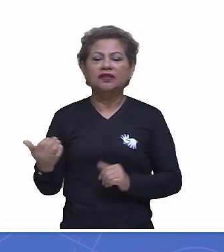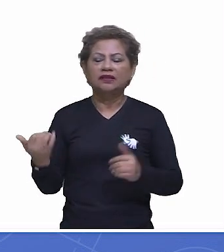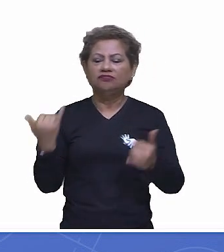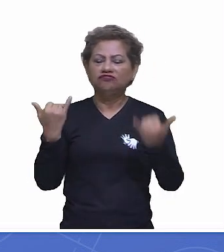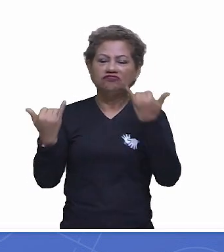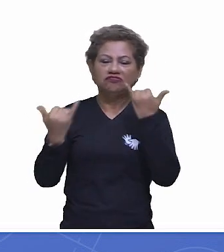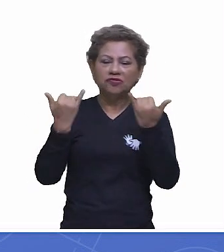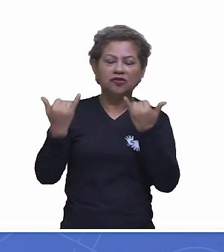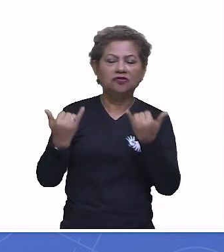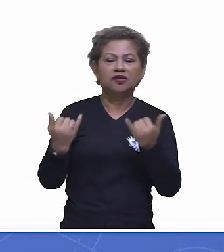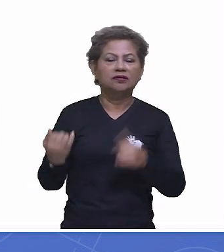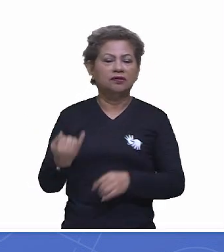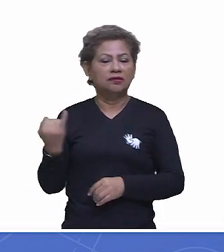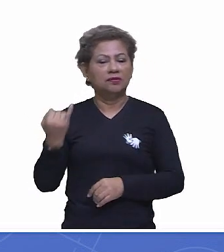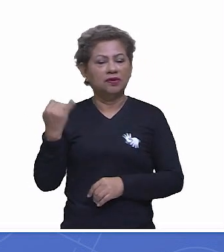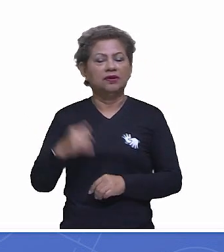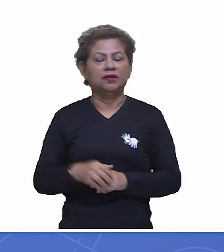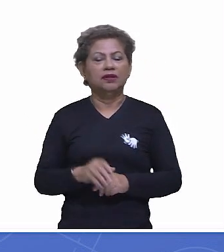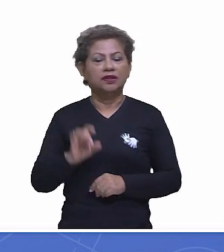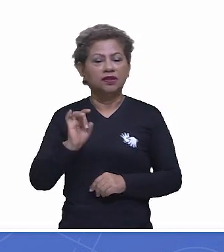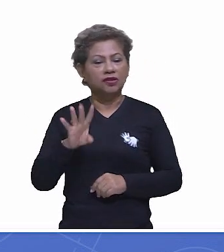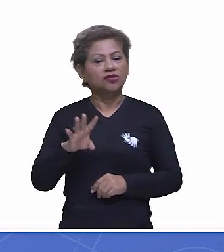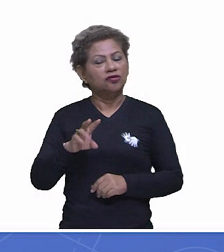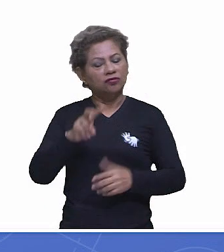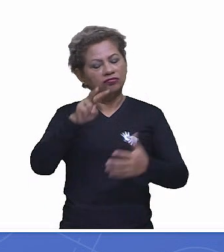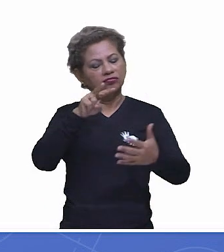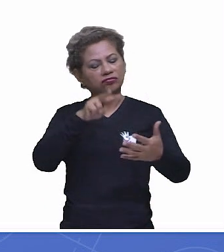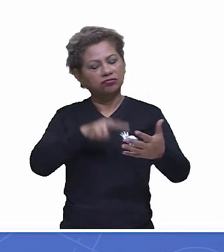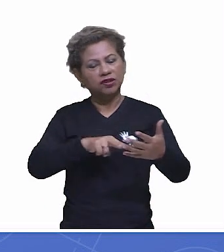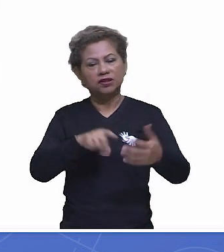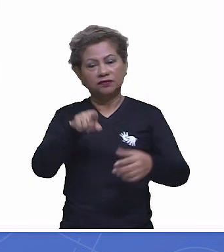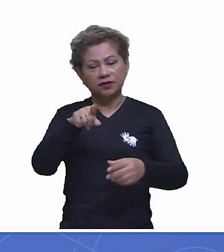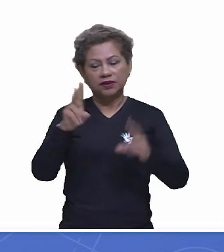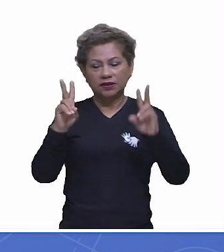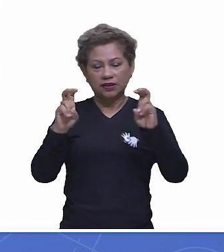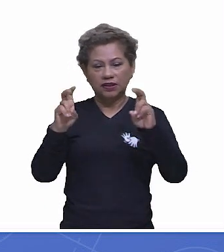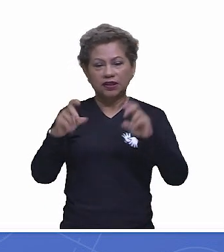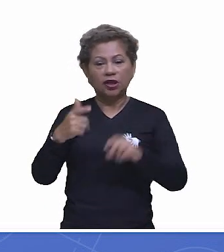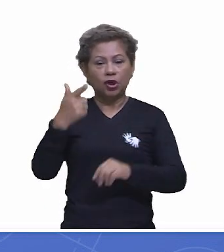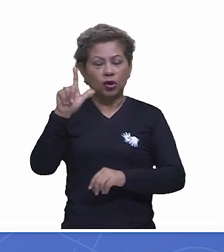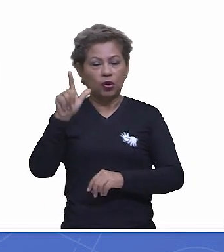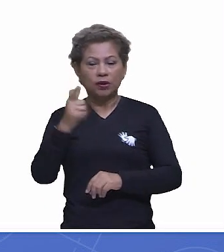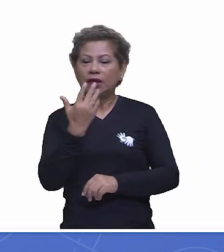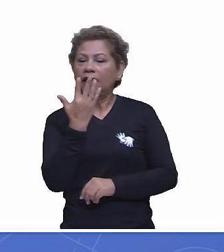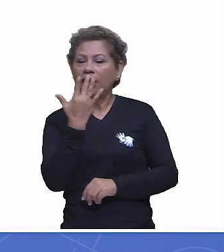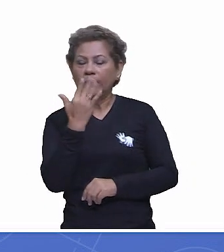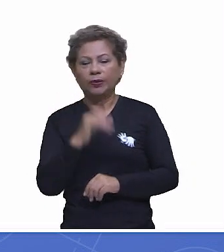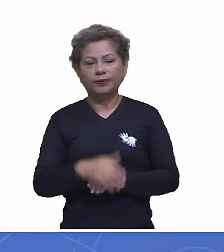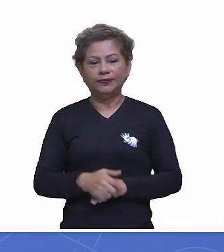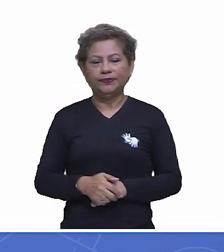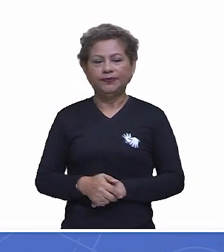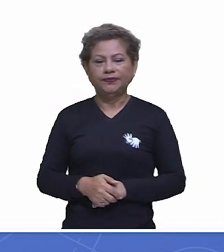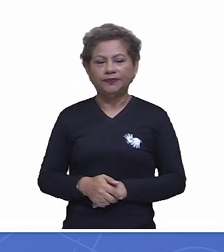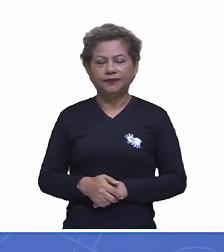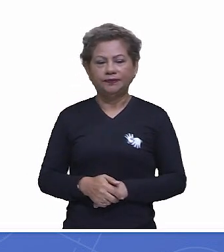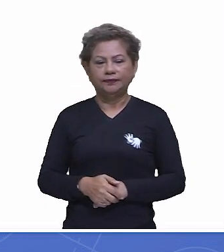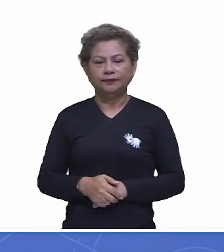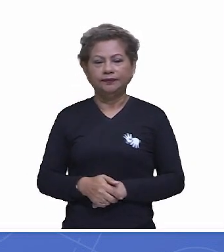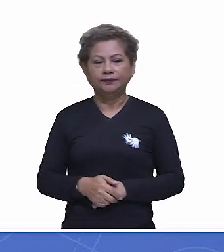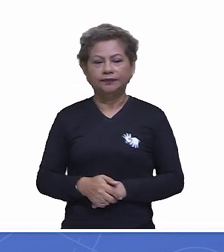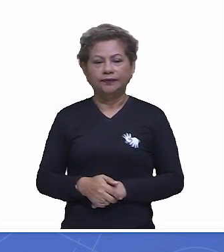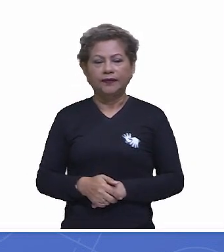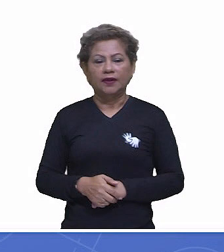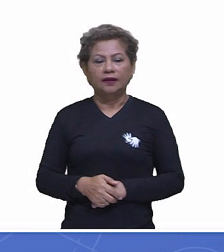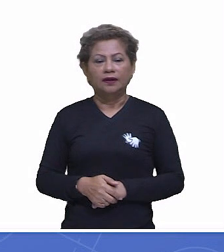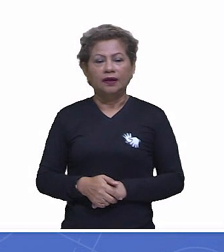é o título e lá no texto, inclusive, está destacado, né? Está de outra cor, então é uma marca tipográfica. Na letra B, nós temos,